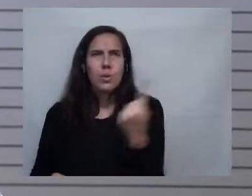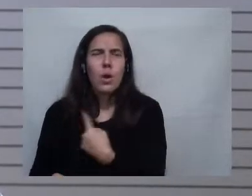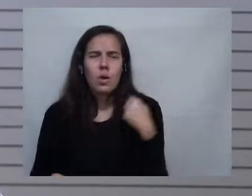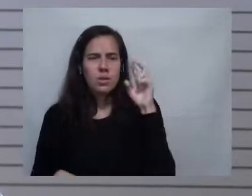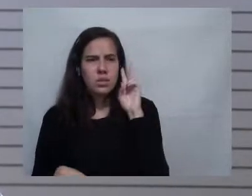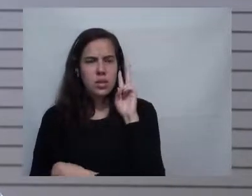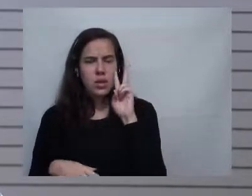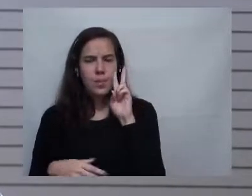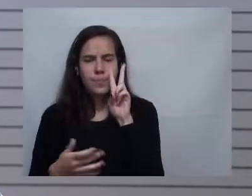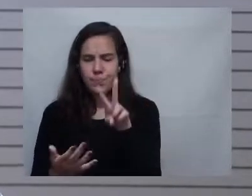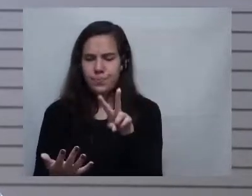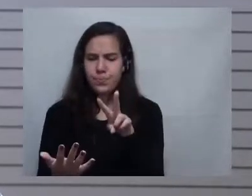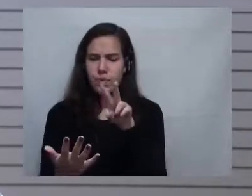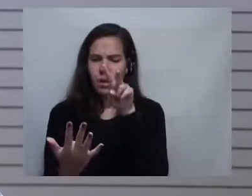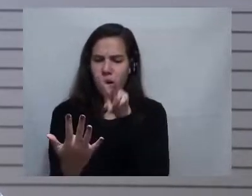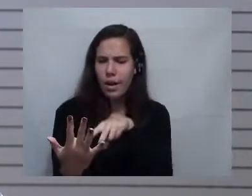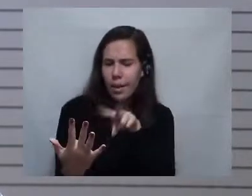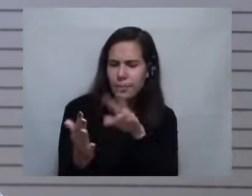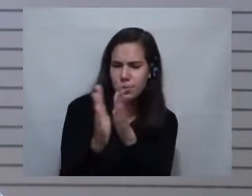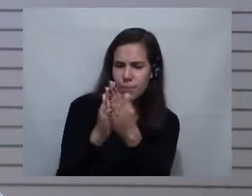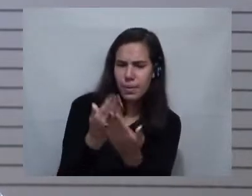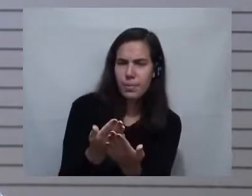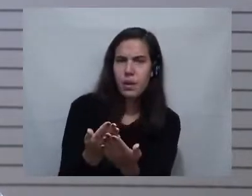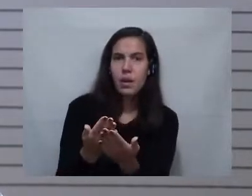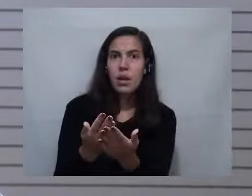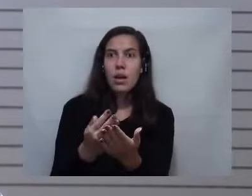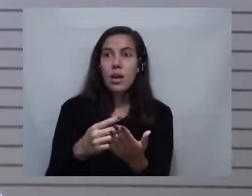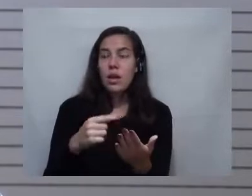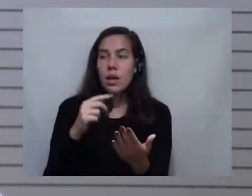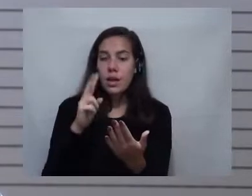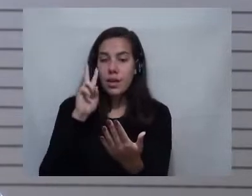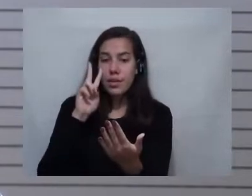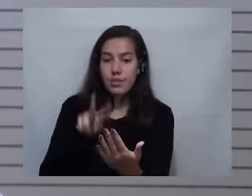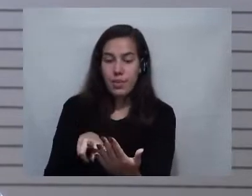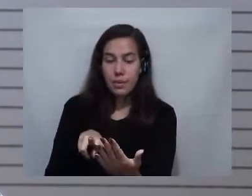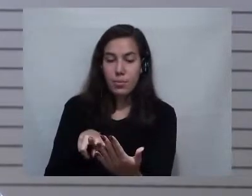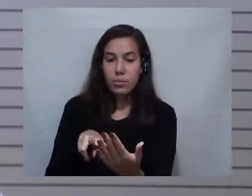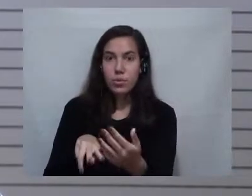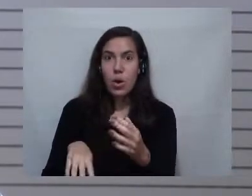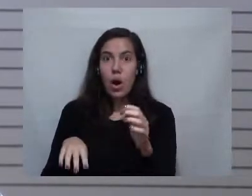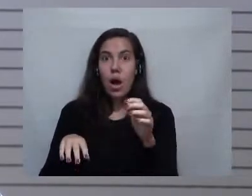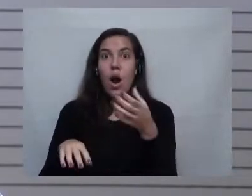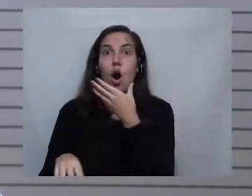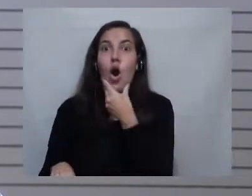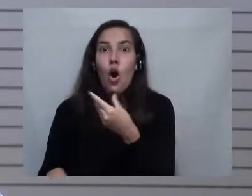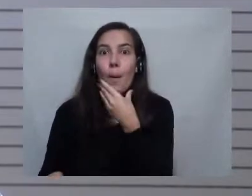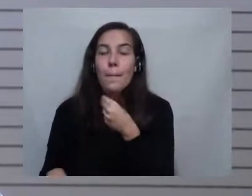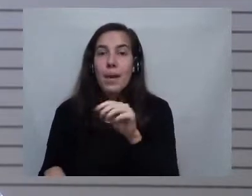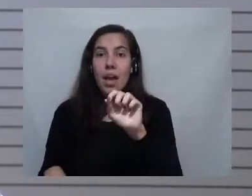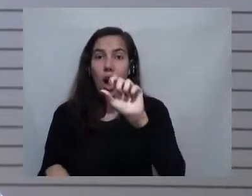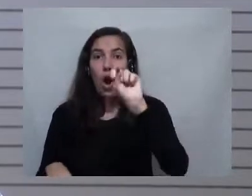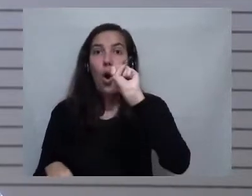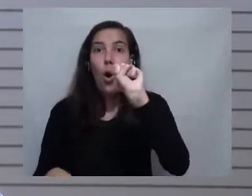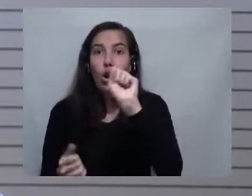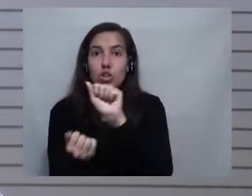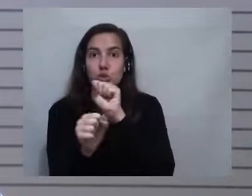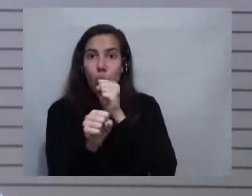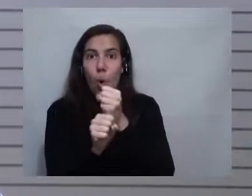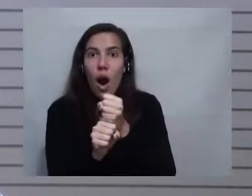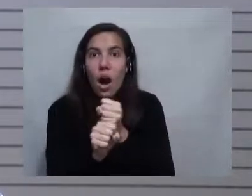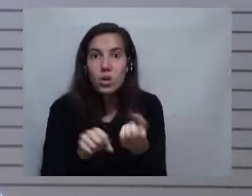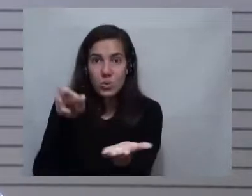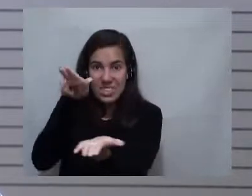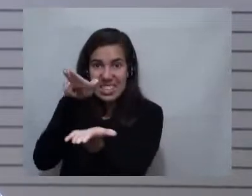cama e ser curado é porque se você passar um ano deitado Você vai precisar de fisioterapia nas suas pernas